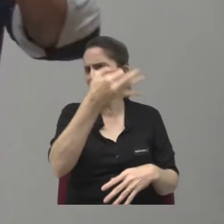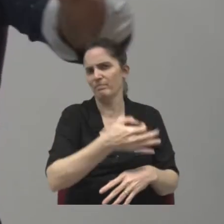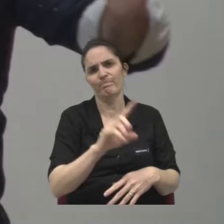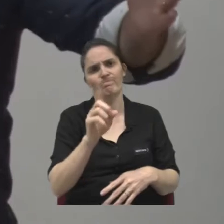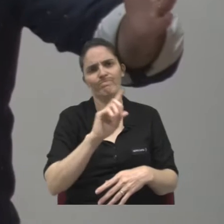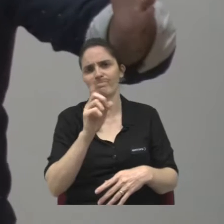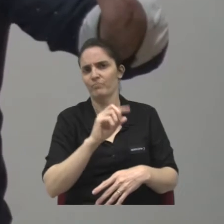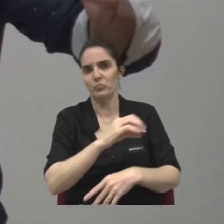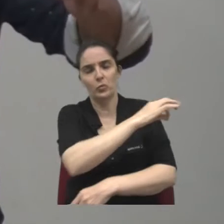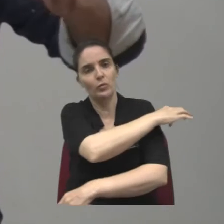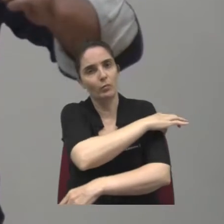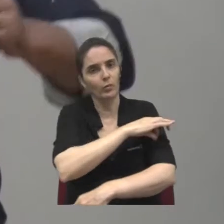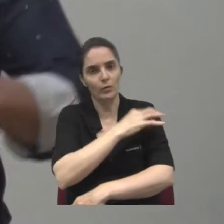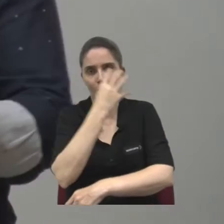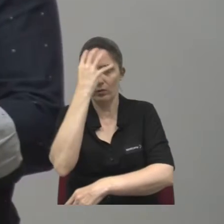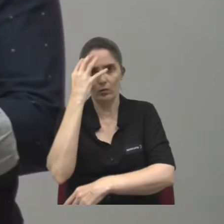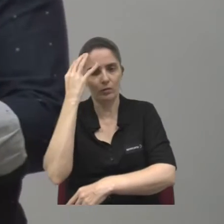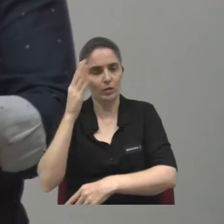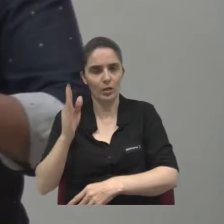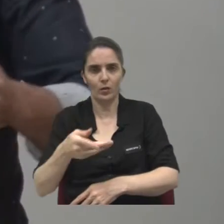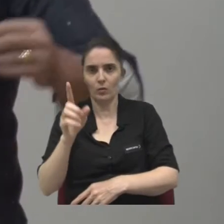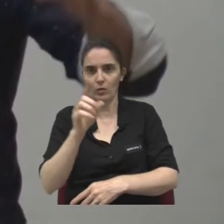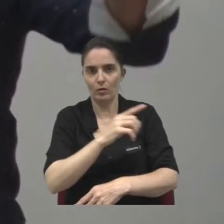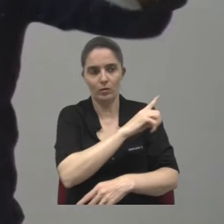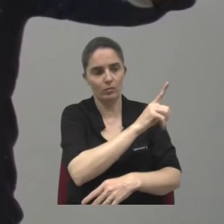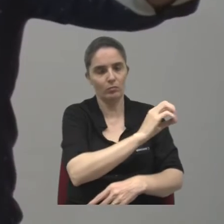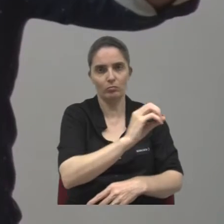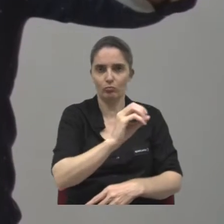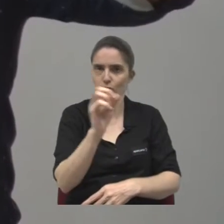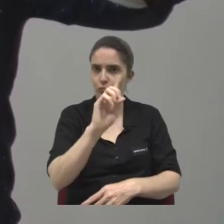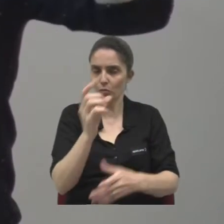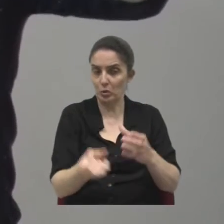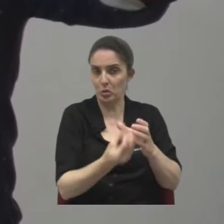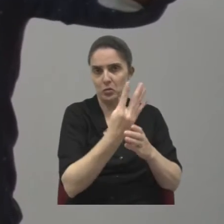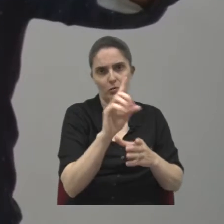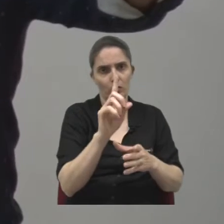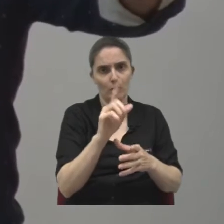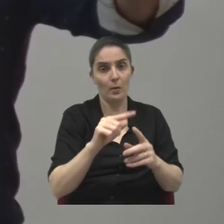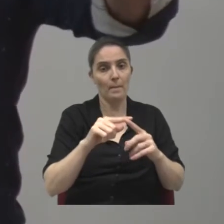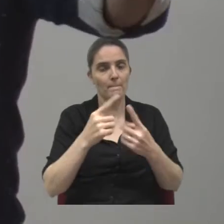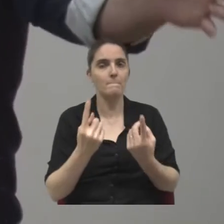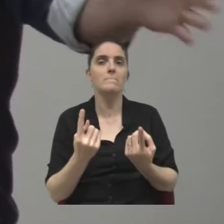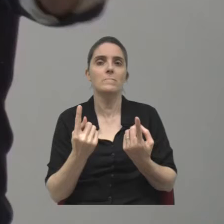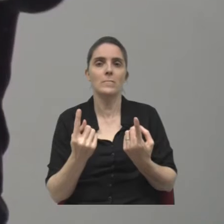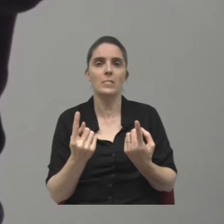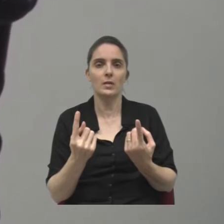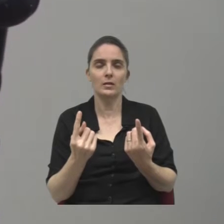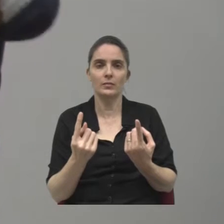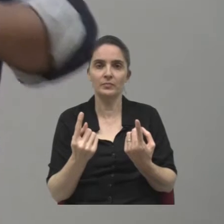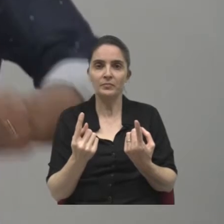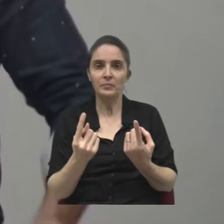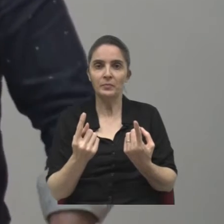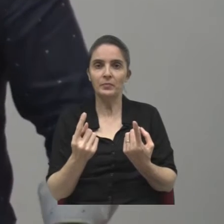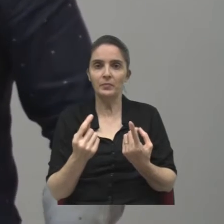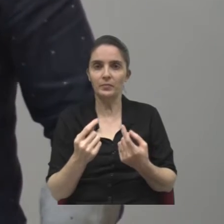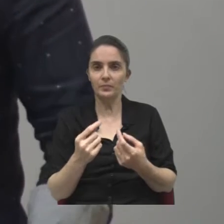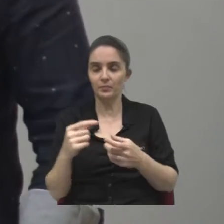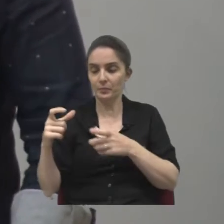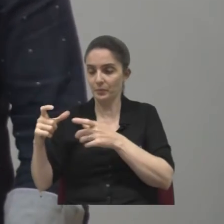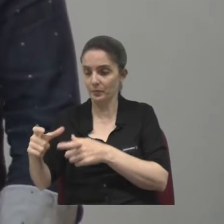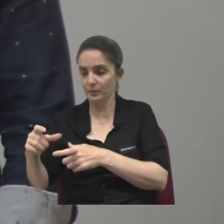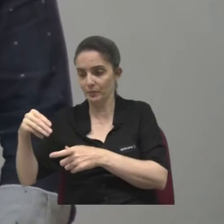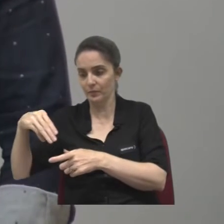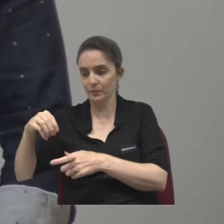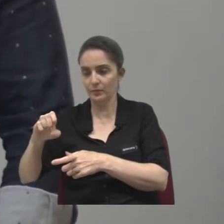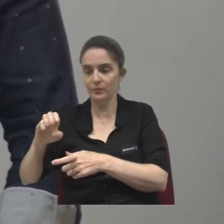Mário Botion, que fez esse zoológico, mas eu acreditei que quando ele saiu do Jardim Mercedes e foi realmente para a área do